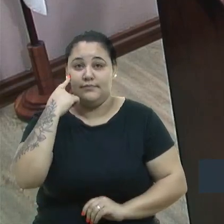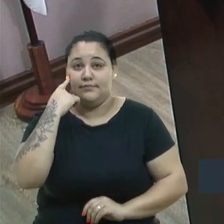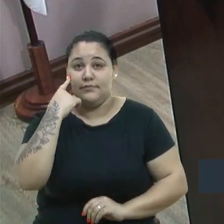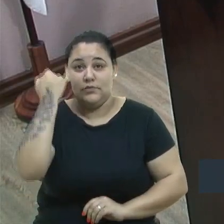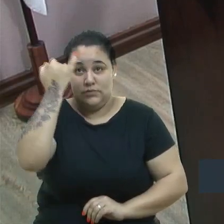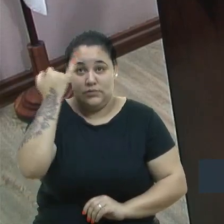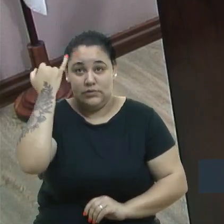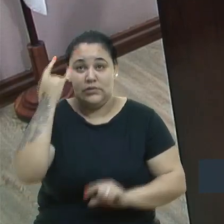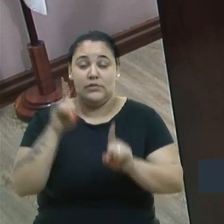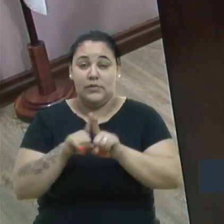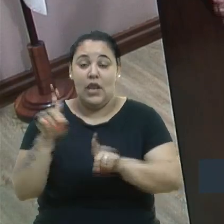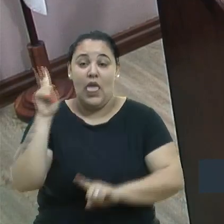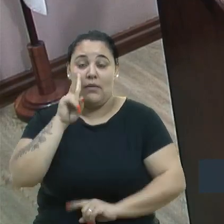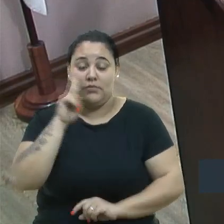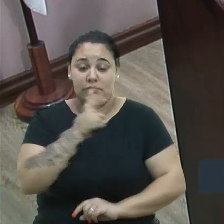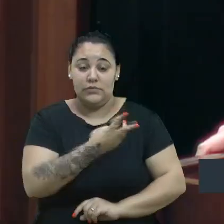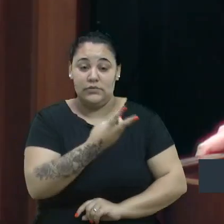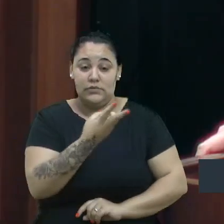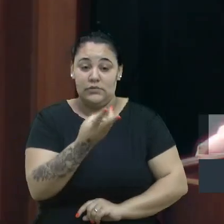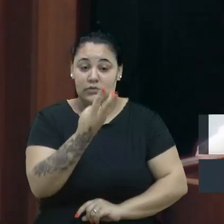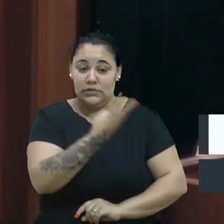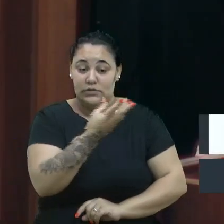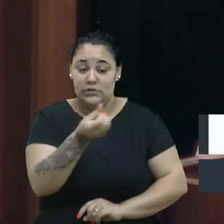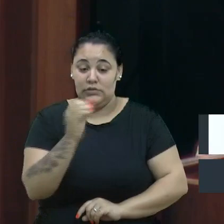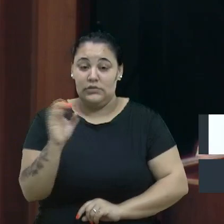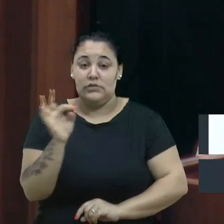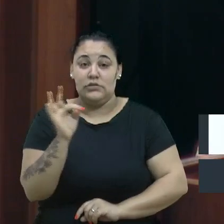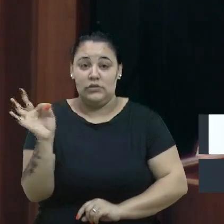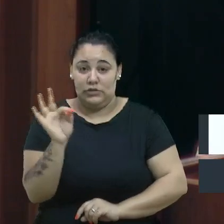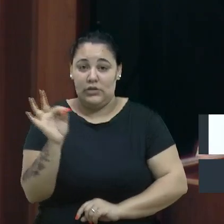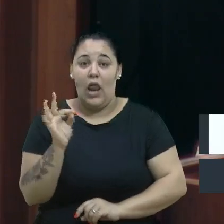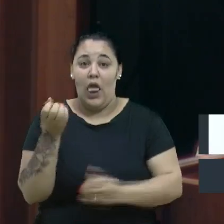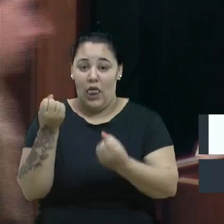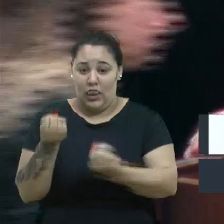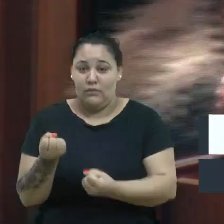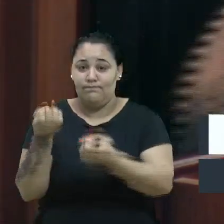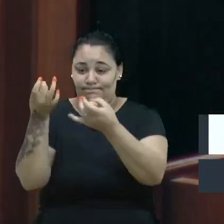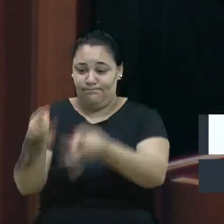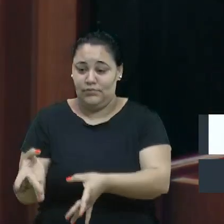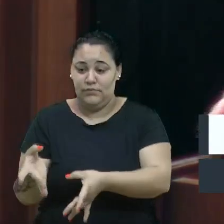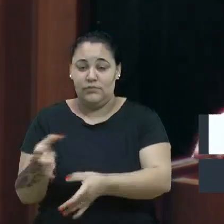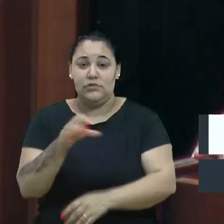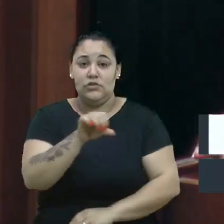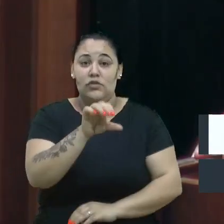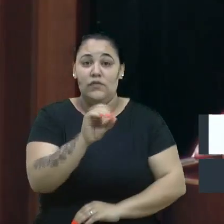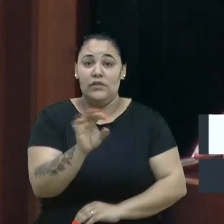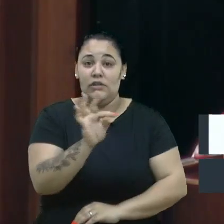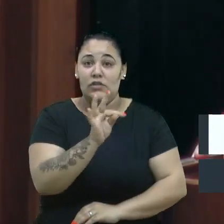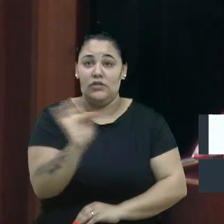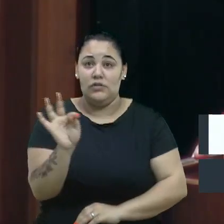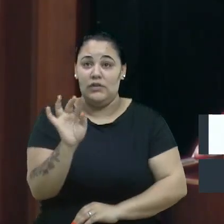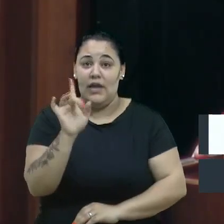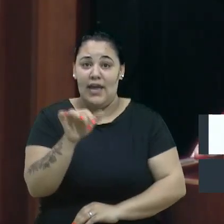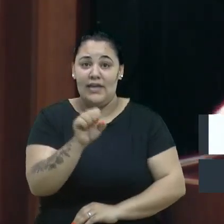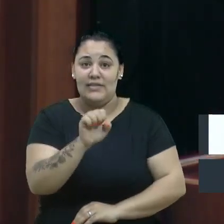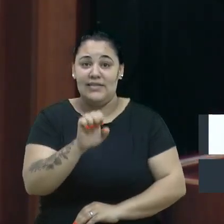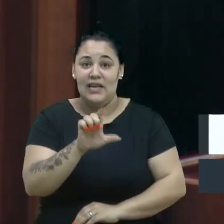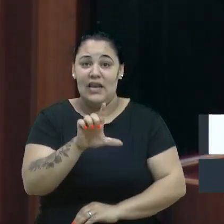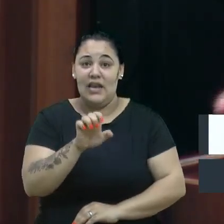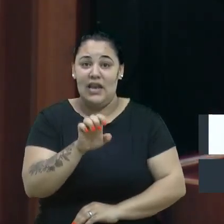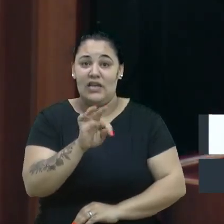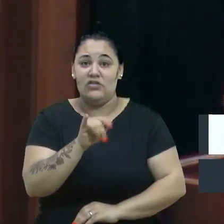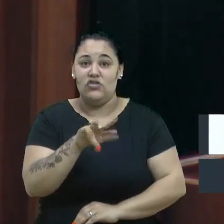que dessas 360 toneladas de lixo que são depositadas lá, 90 toneladas são lixo seletivo.